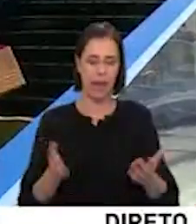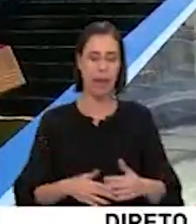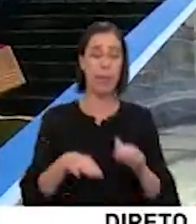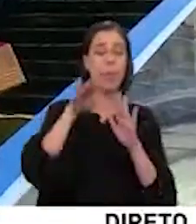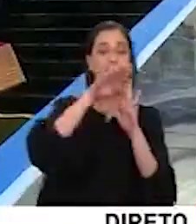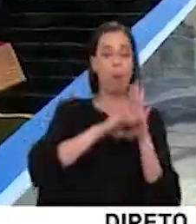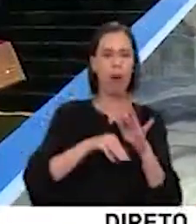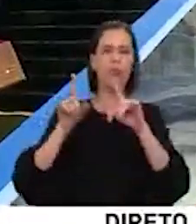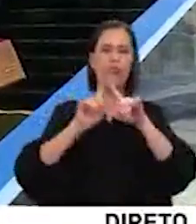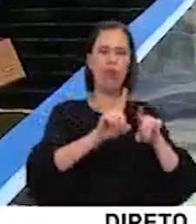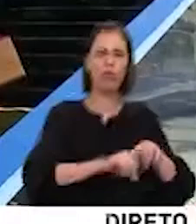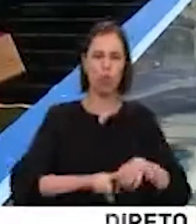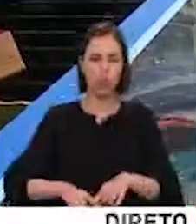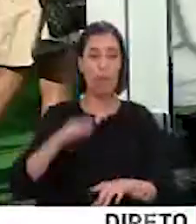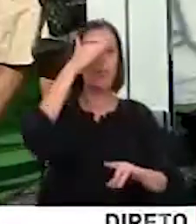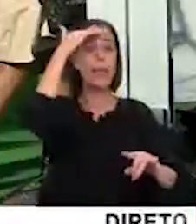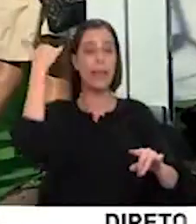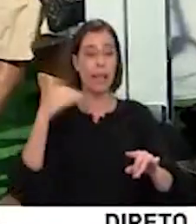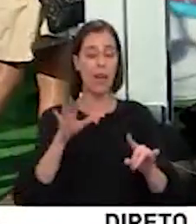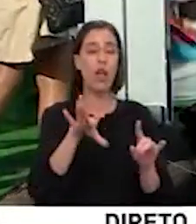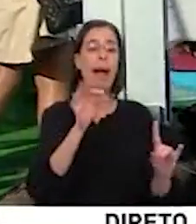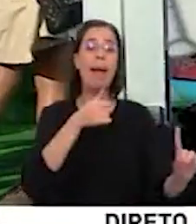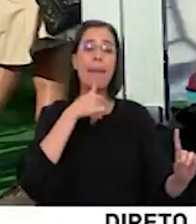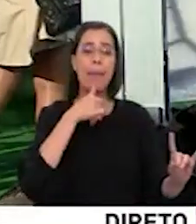programa diversificado, o difícil é escolher.